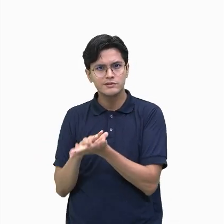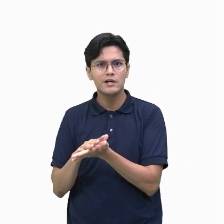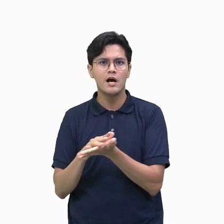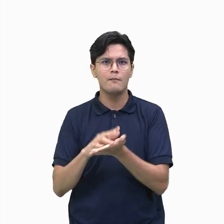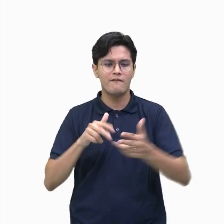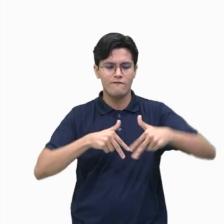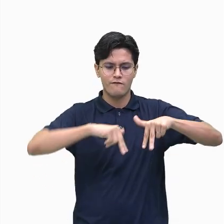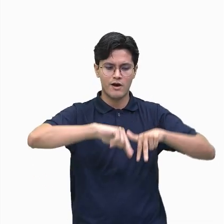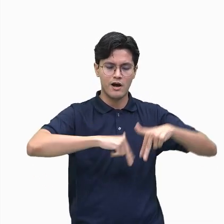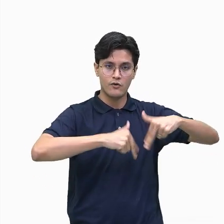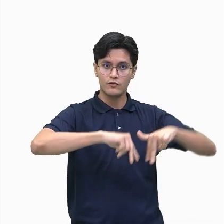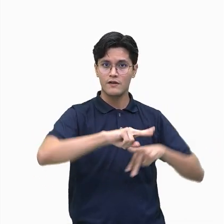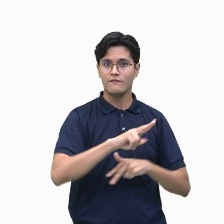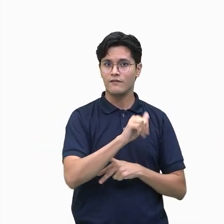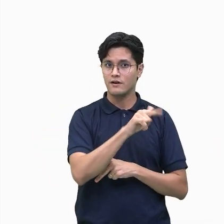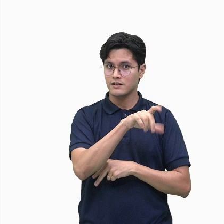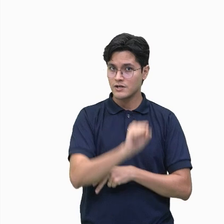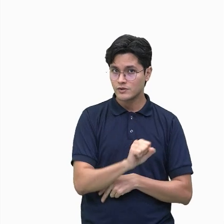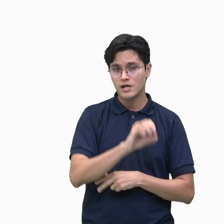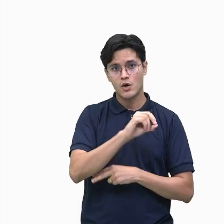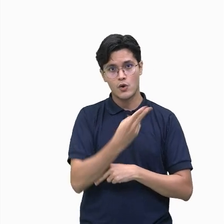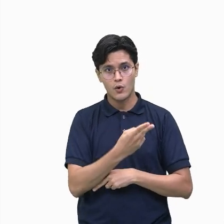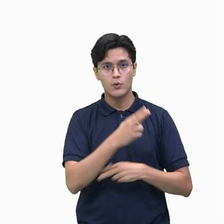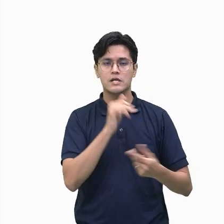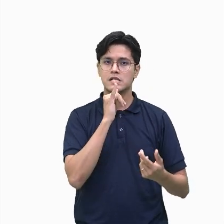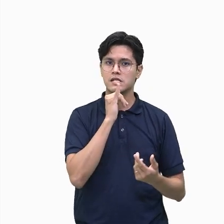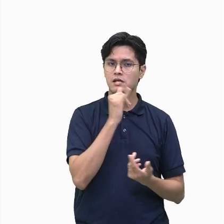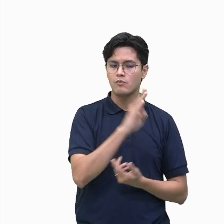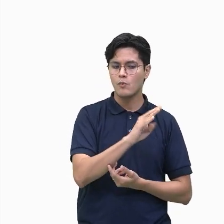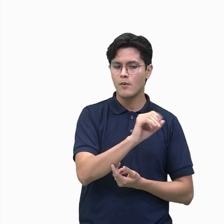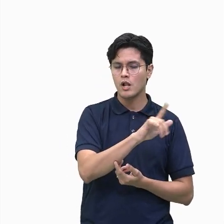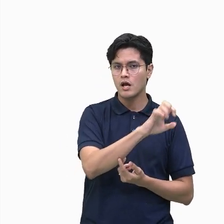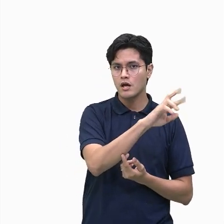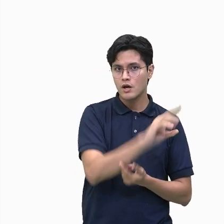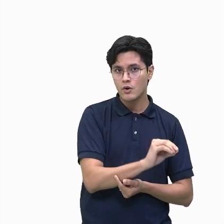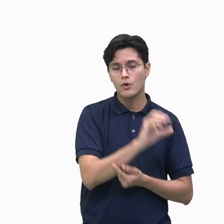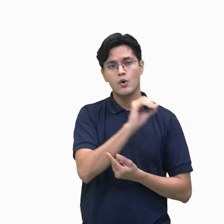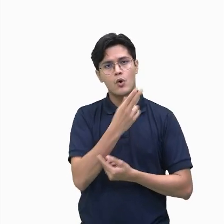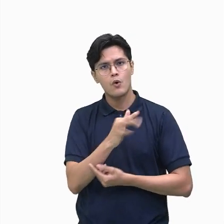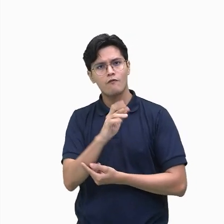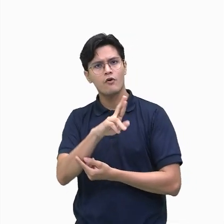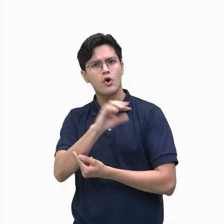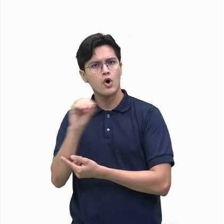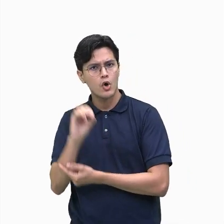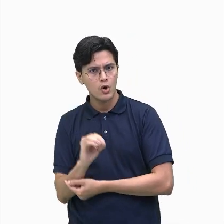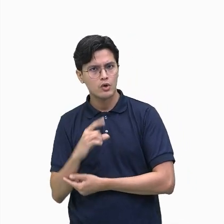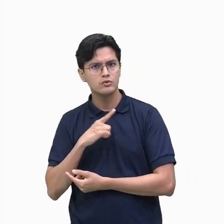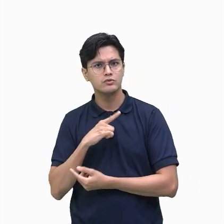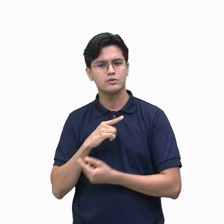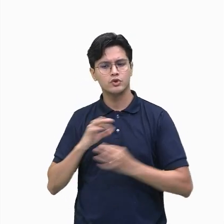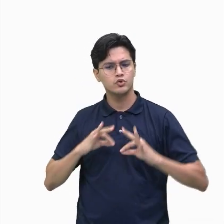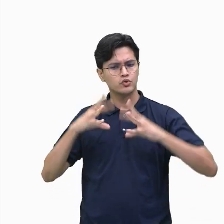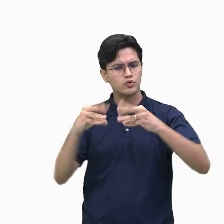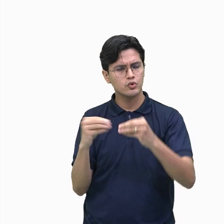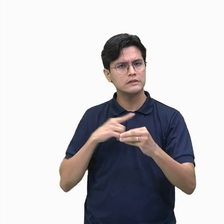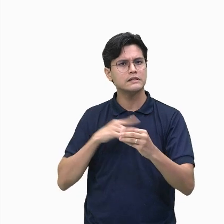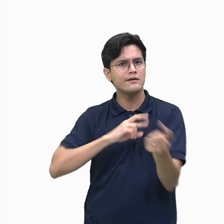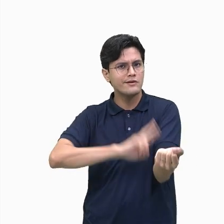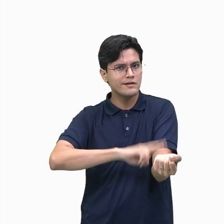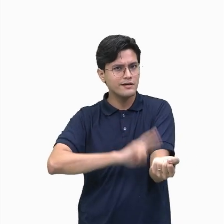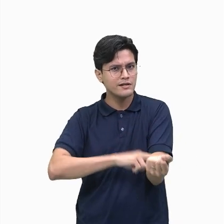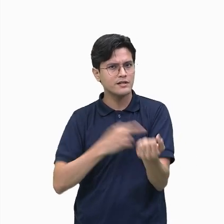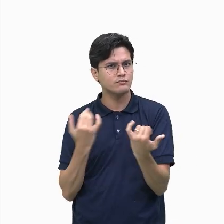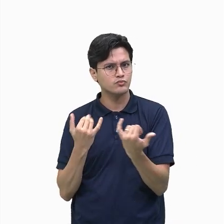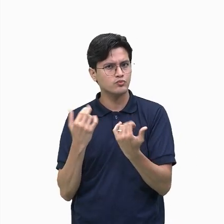valsa, né? De um bolero, de um forró, de uma música de forró? Será que é o mesmo ritmo? Não. E